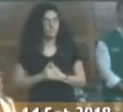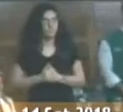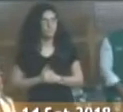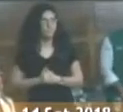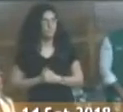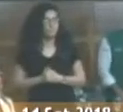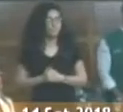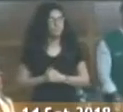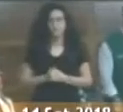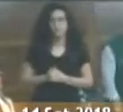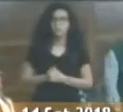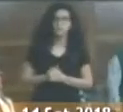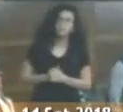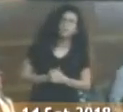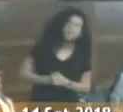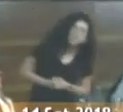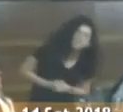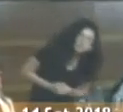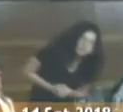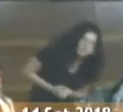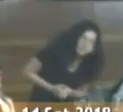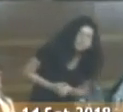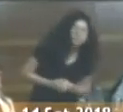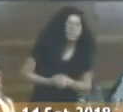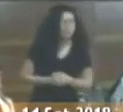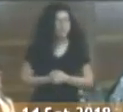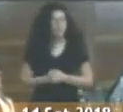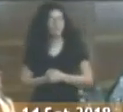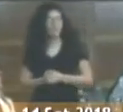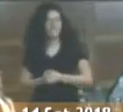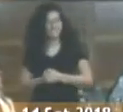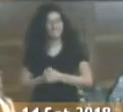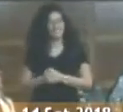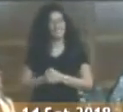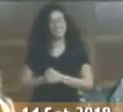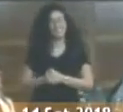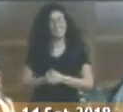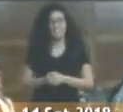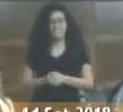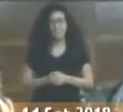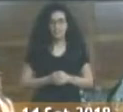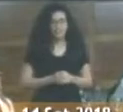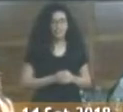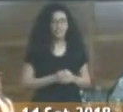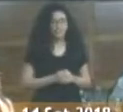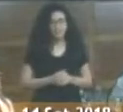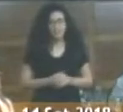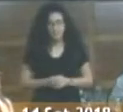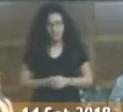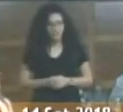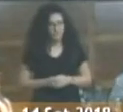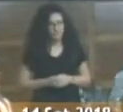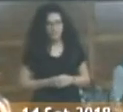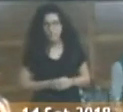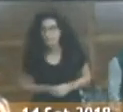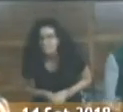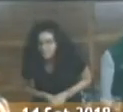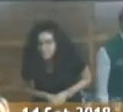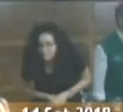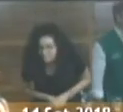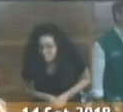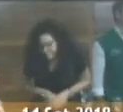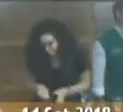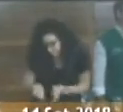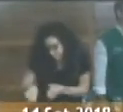na frente, fundaram um conselho, e esse conselho não atua na Ilha Grande toda, e está aqui Palmas sozinha, chamando uma audiência pública.